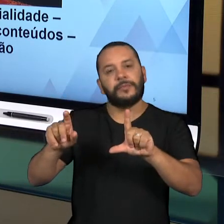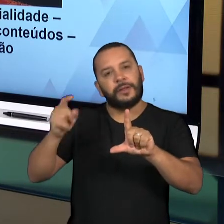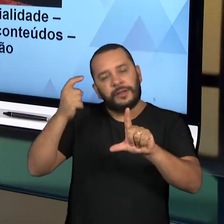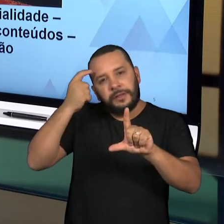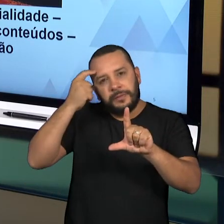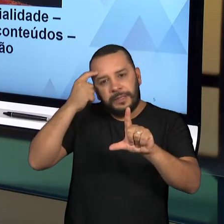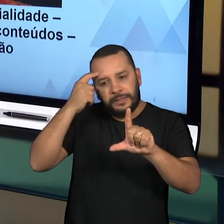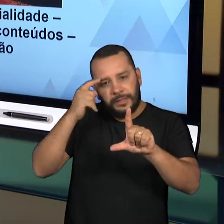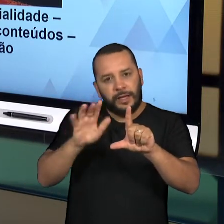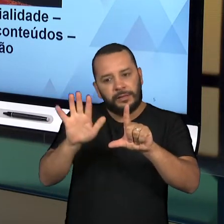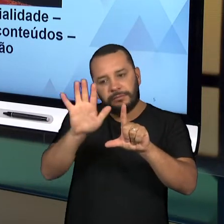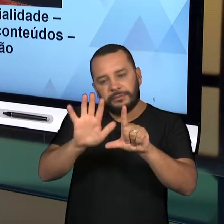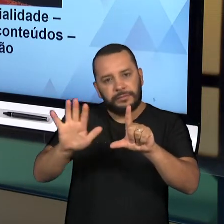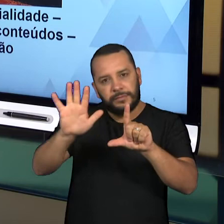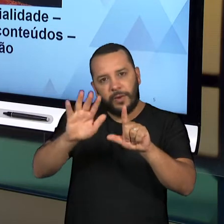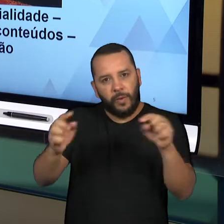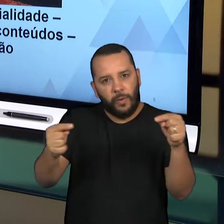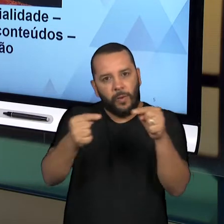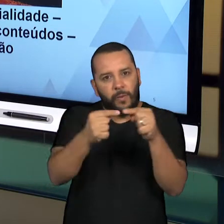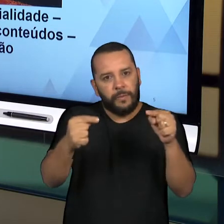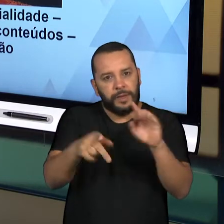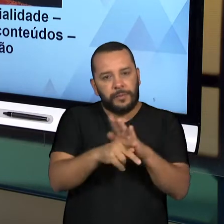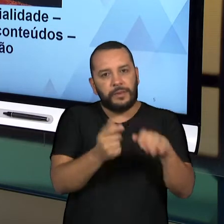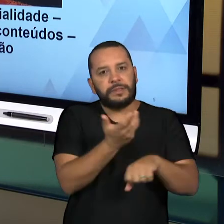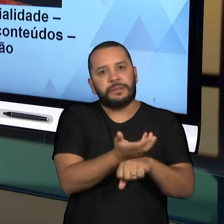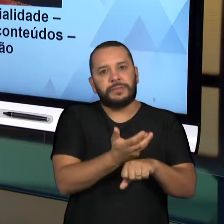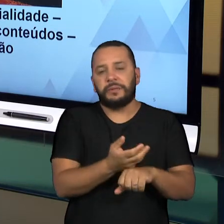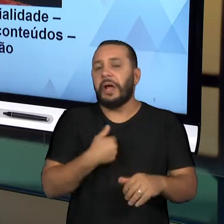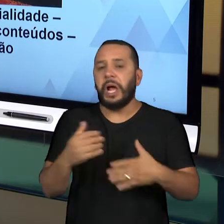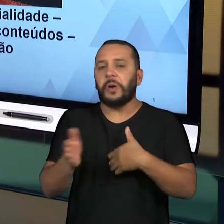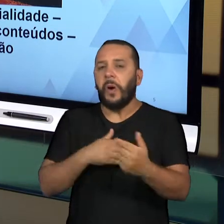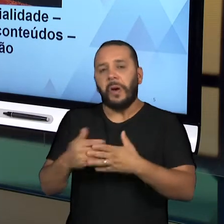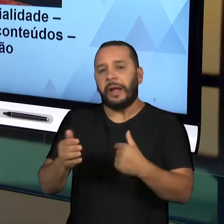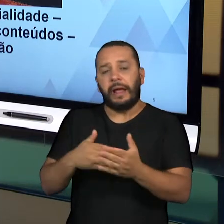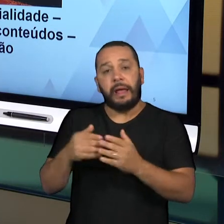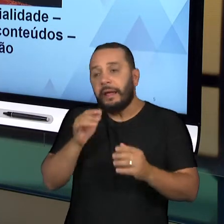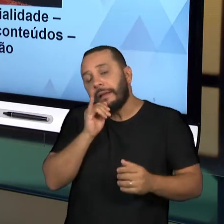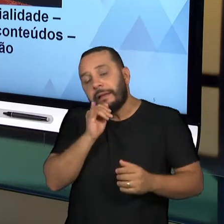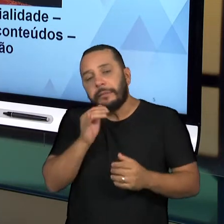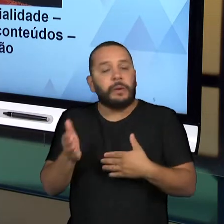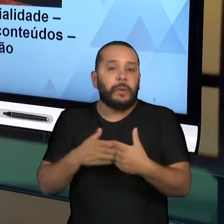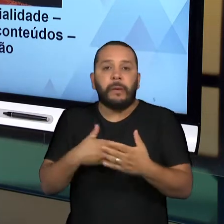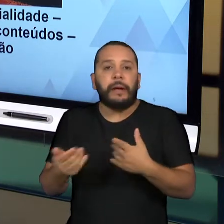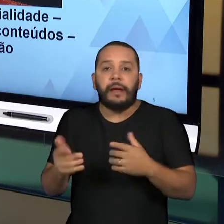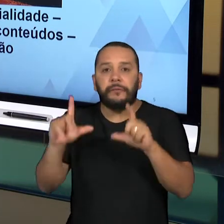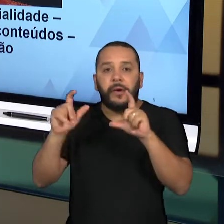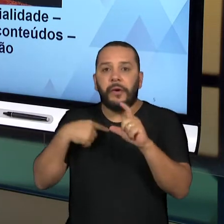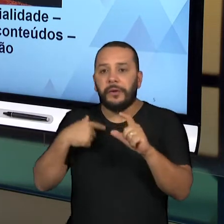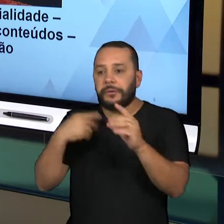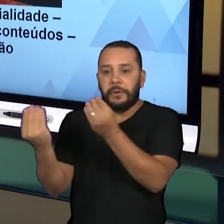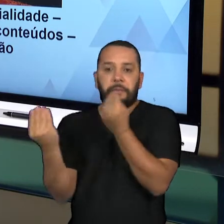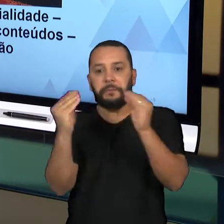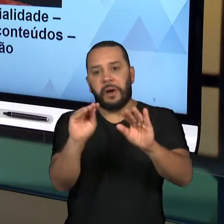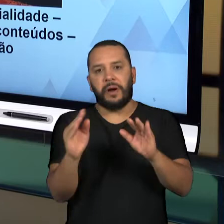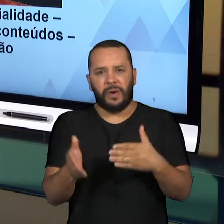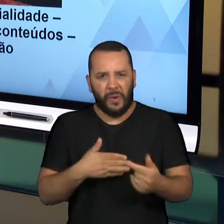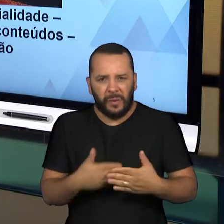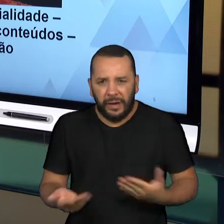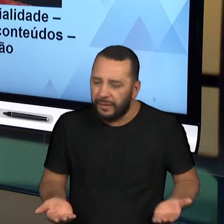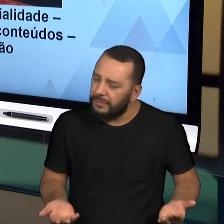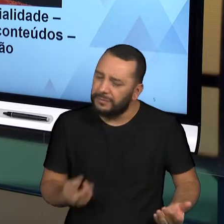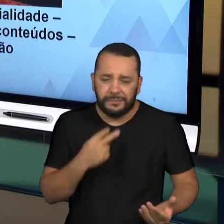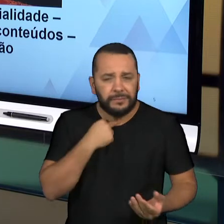especificidades da disciplina porque não é qualquer imagem que vai trazer um exemplo que eu gostaria de